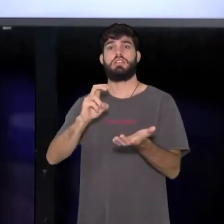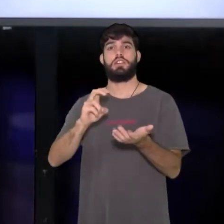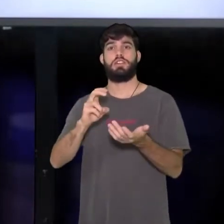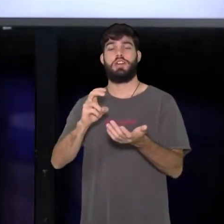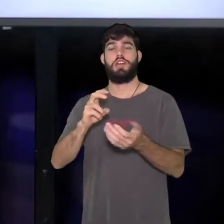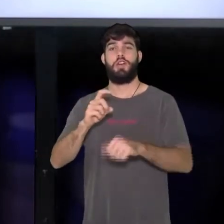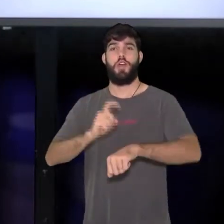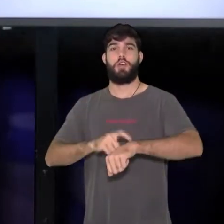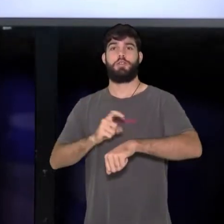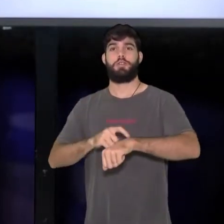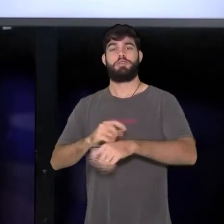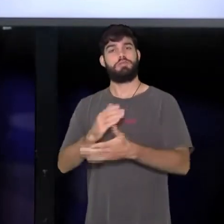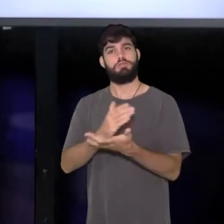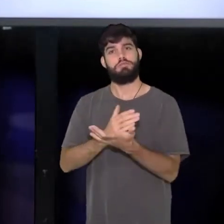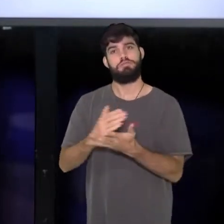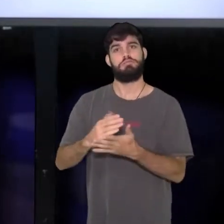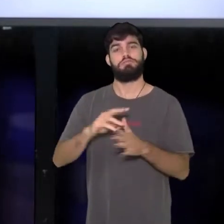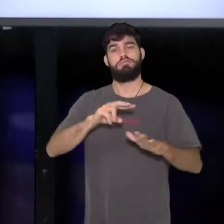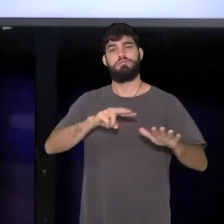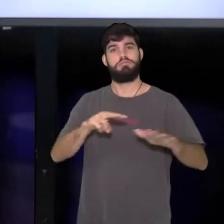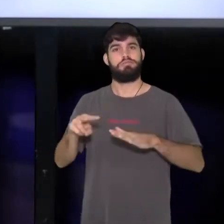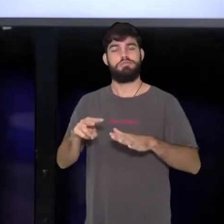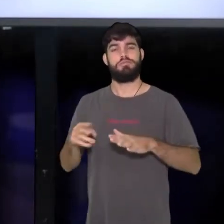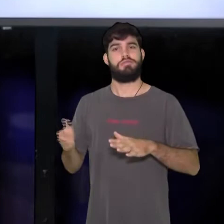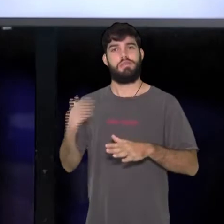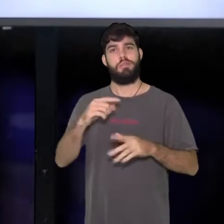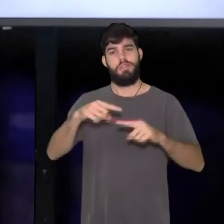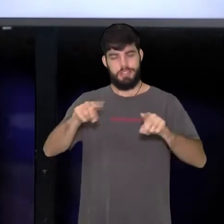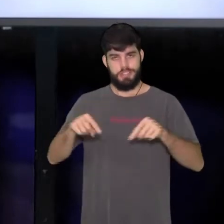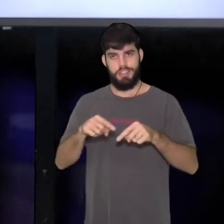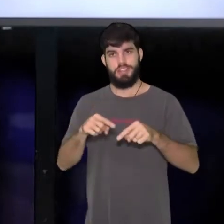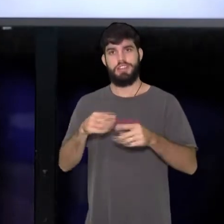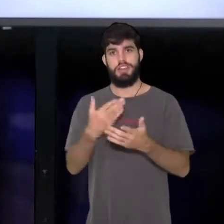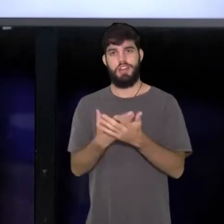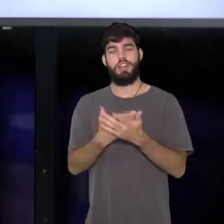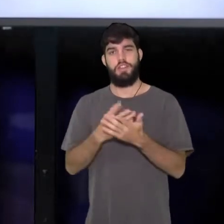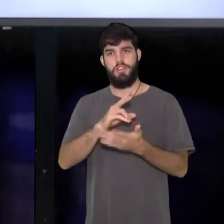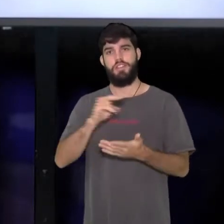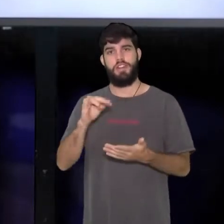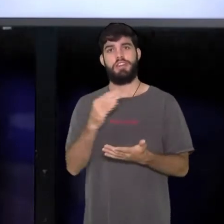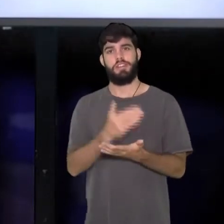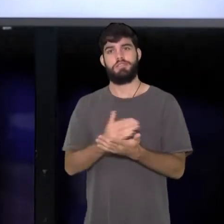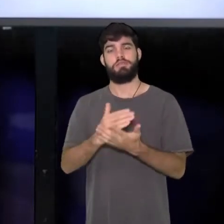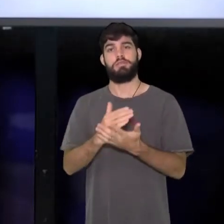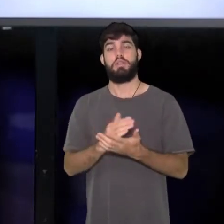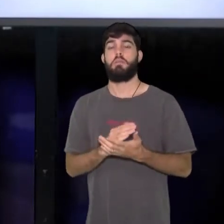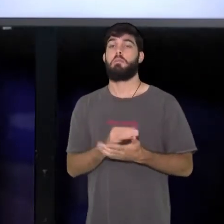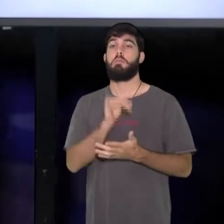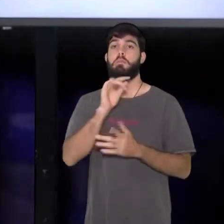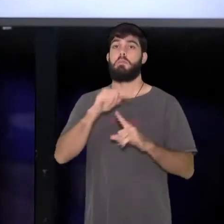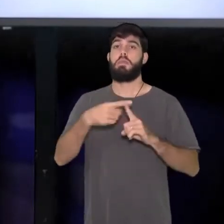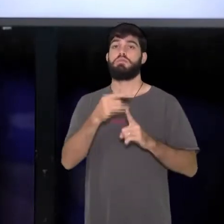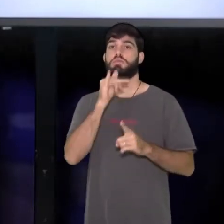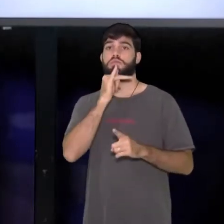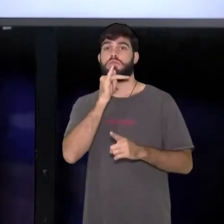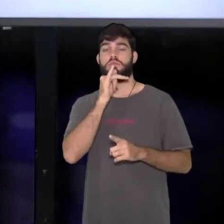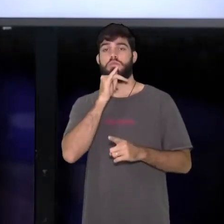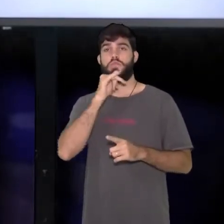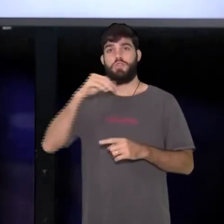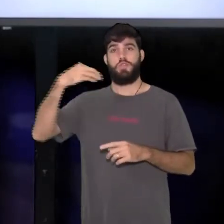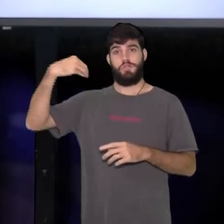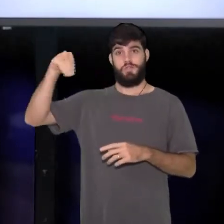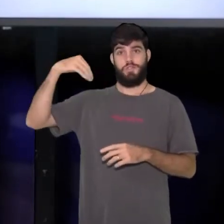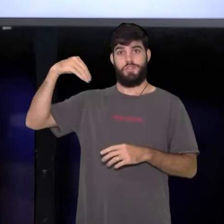de começar a semana, sobe para a sala que a aula vai começar. Agora, esse mesmo toque, na